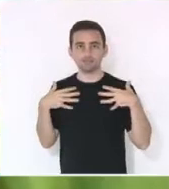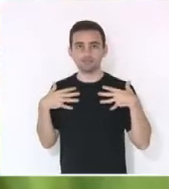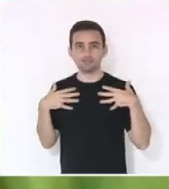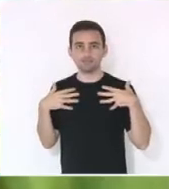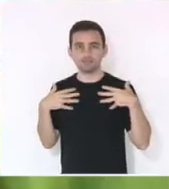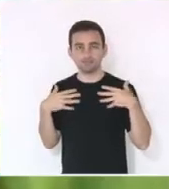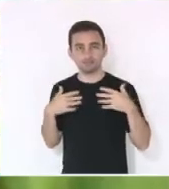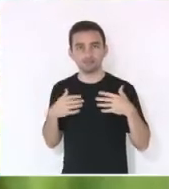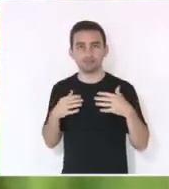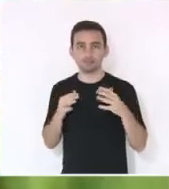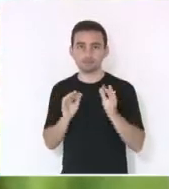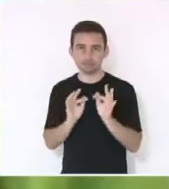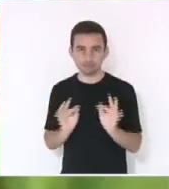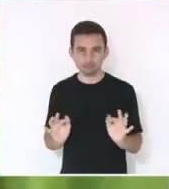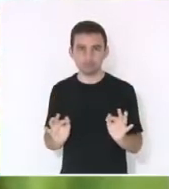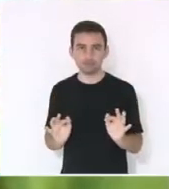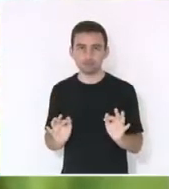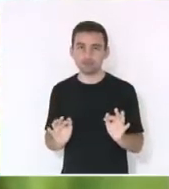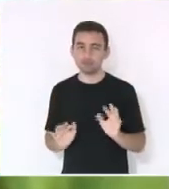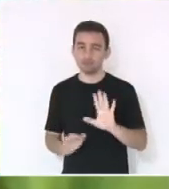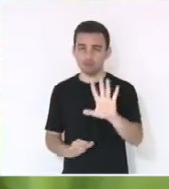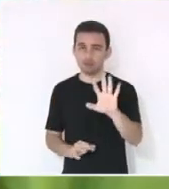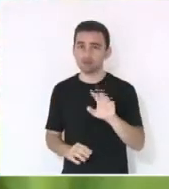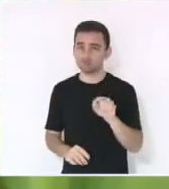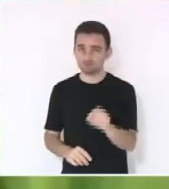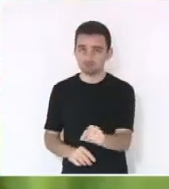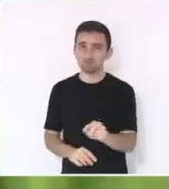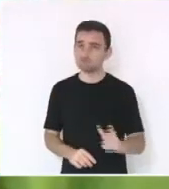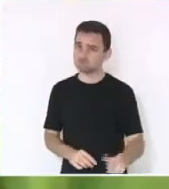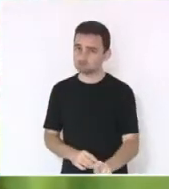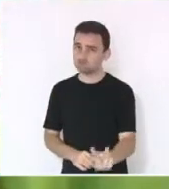singela, mas de muito valor,